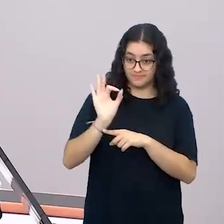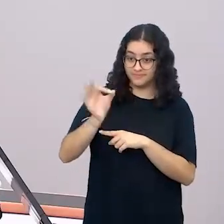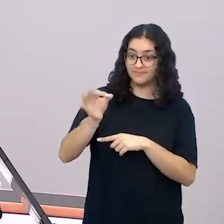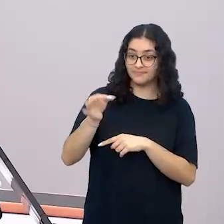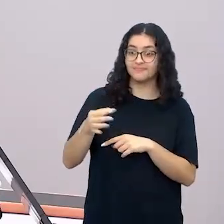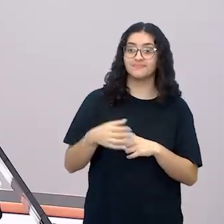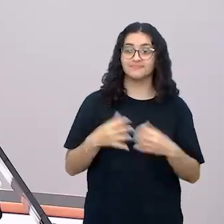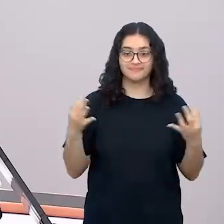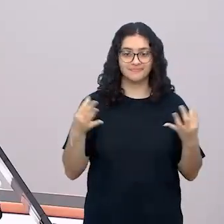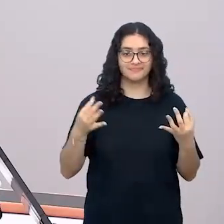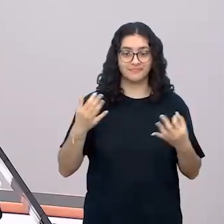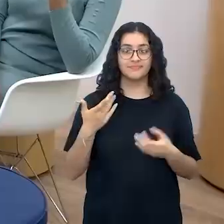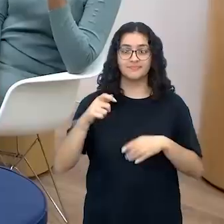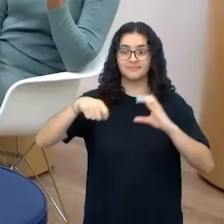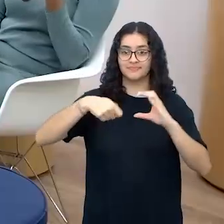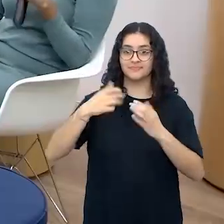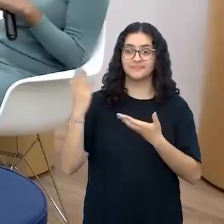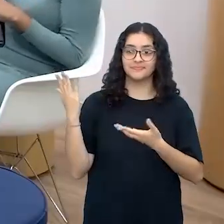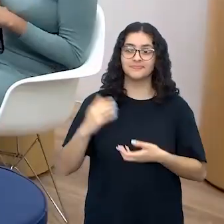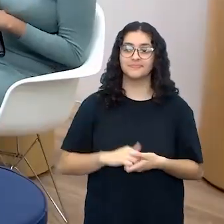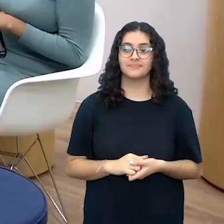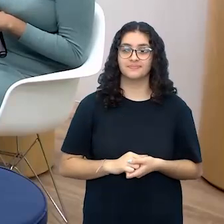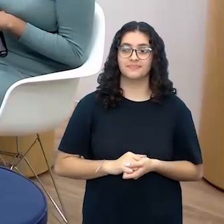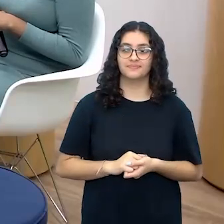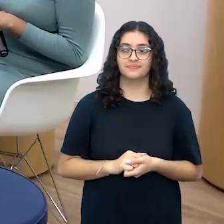Perfeito. Perfeito? Rodou o vídeo, então.